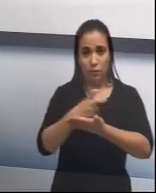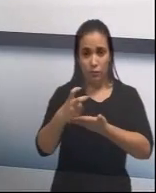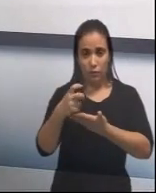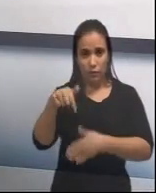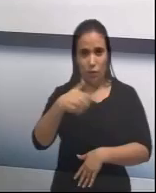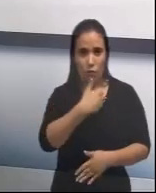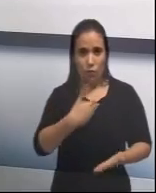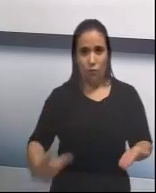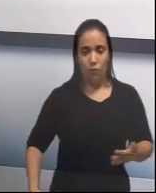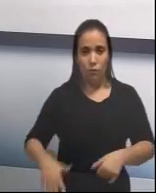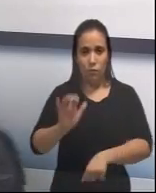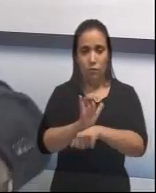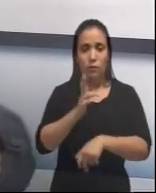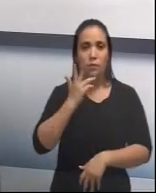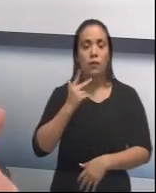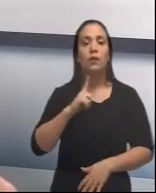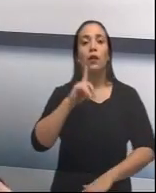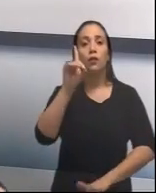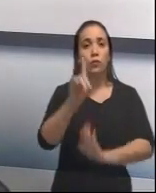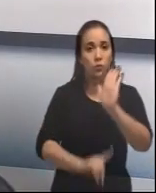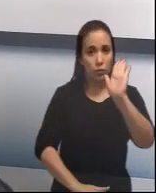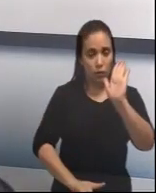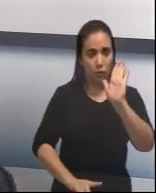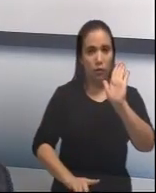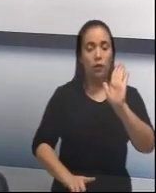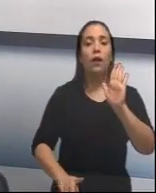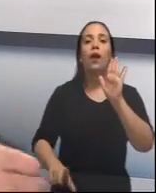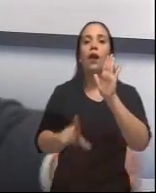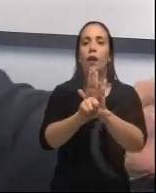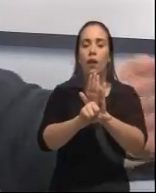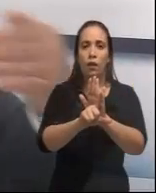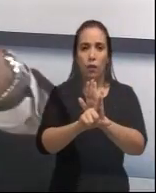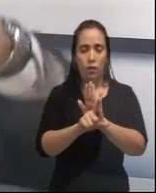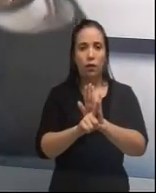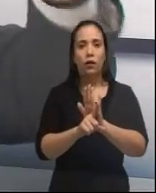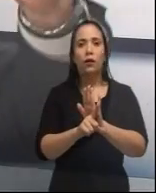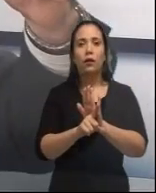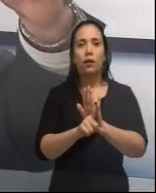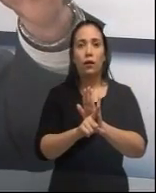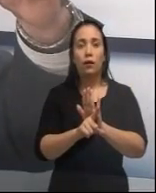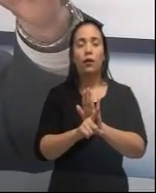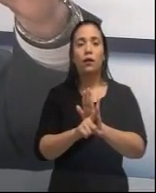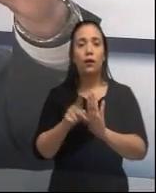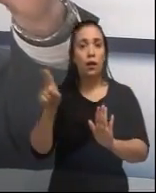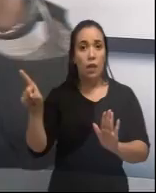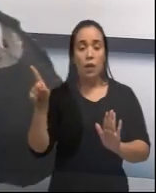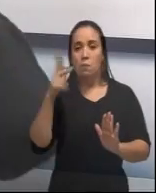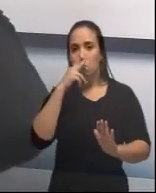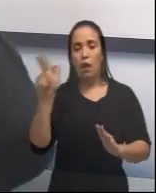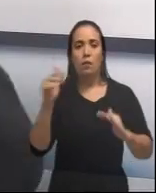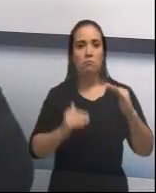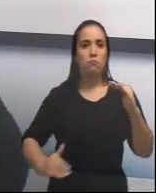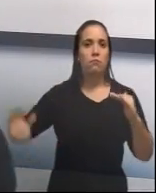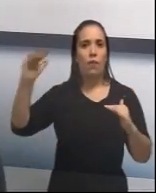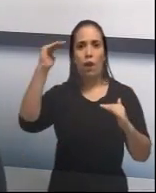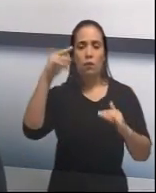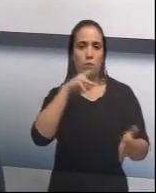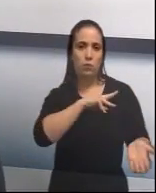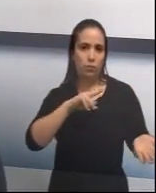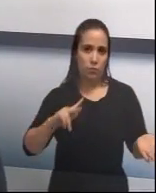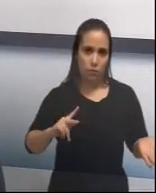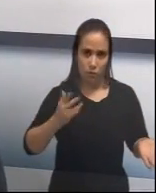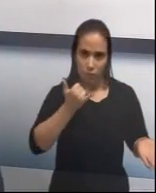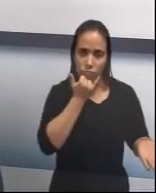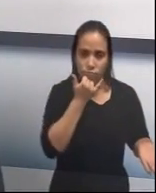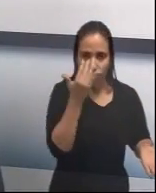Ceará, ele tinha direito por ele lei não tem mácula. legal, aí ele fica acima do Ministério Público. Ele fica acima, me perdoe você do